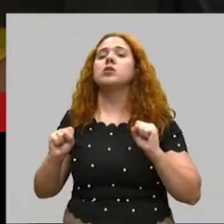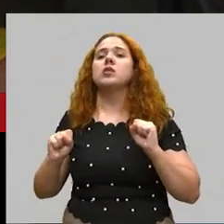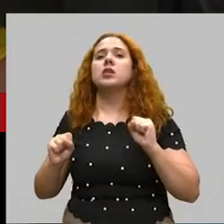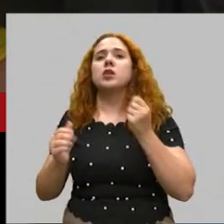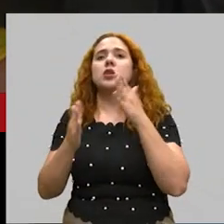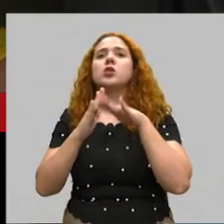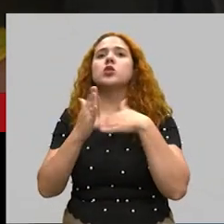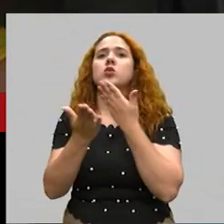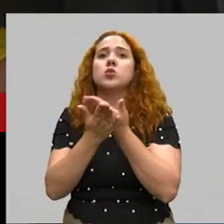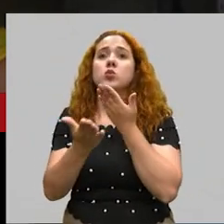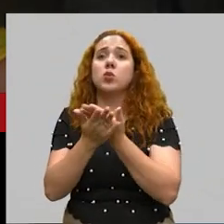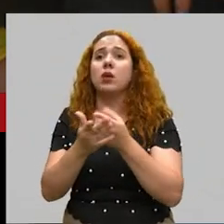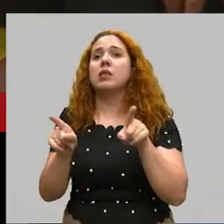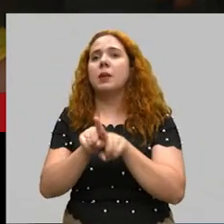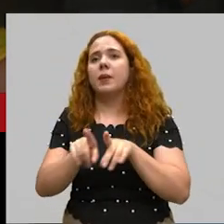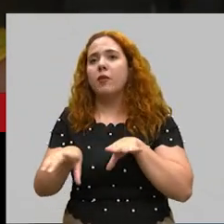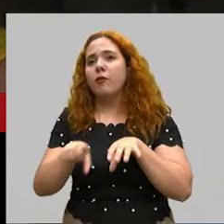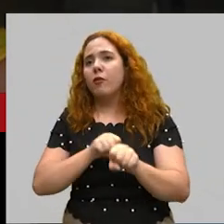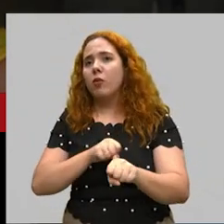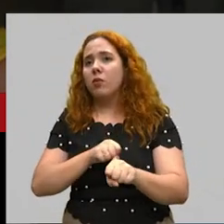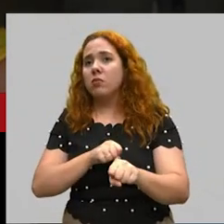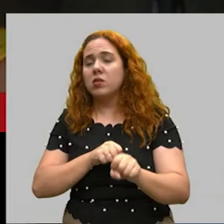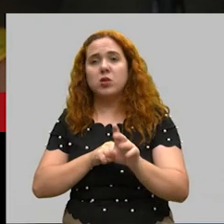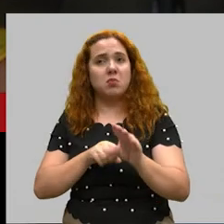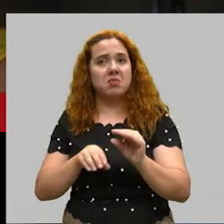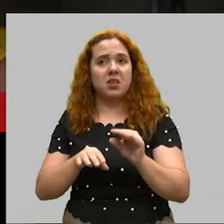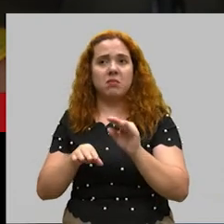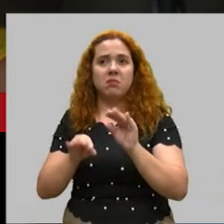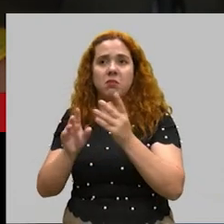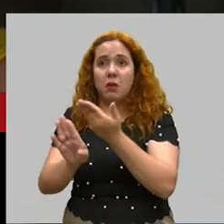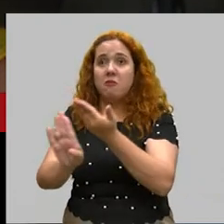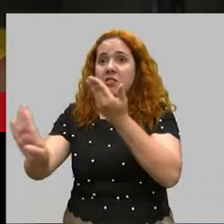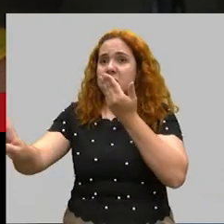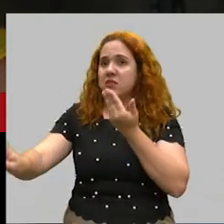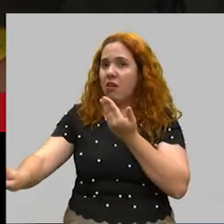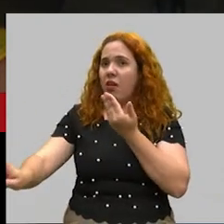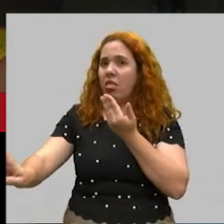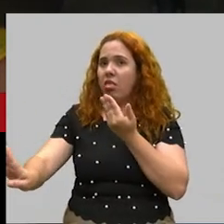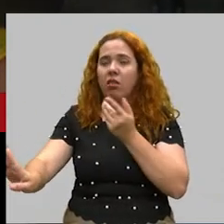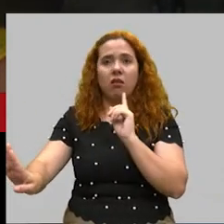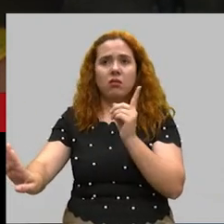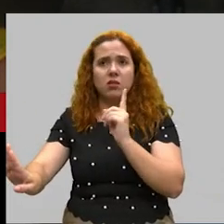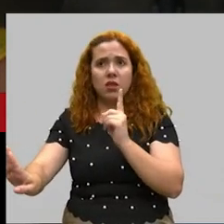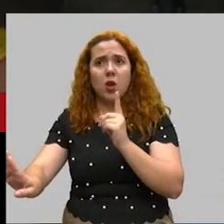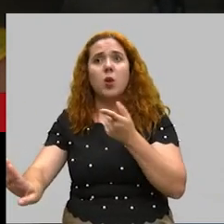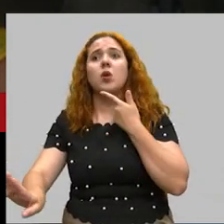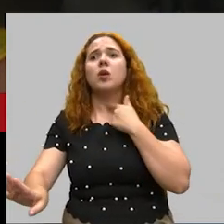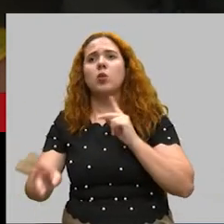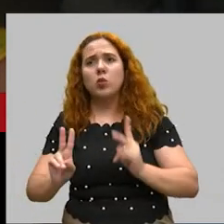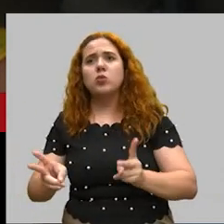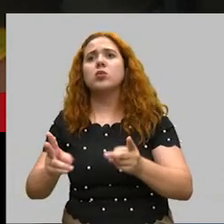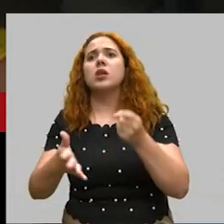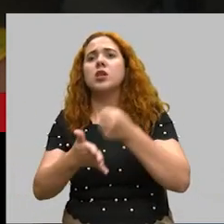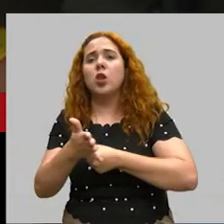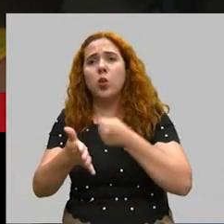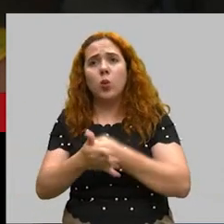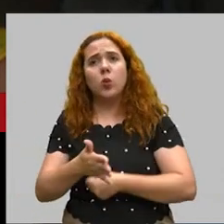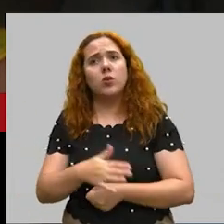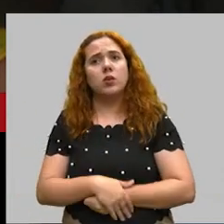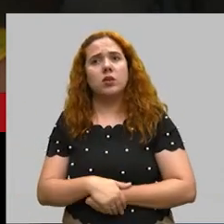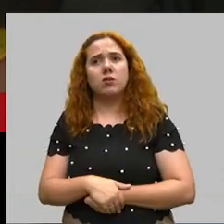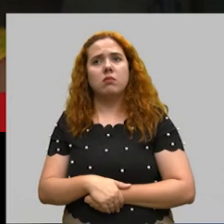graduar e nunca afastar do Campo e hoje eu represento essa luta do Agricultor e é muito